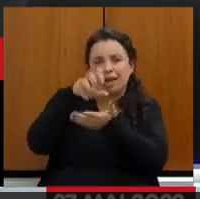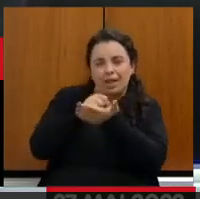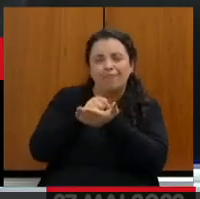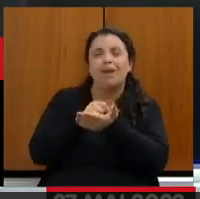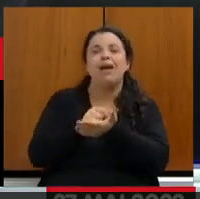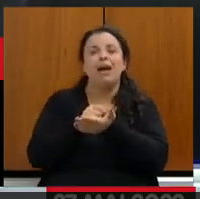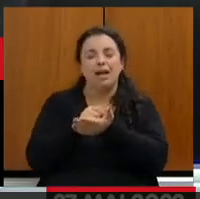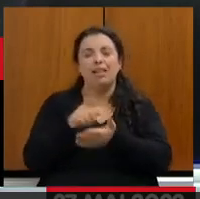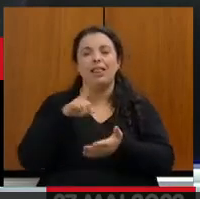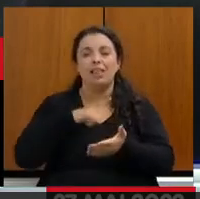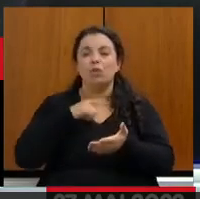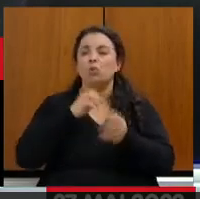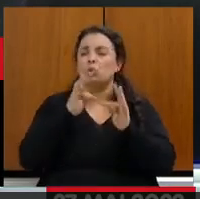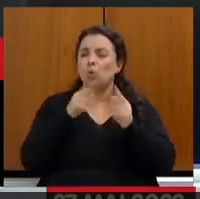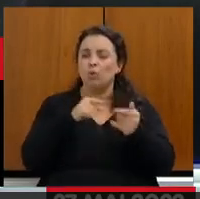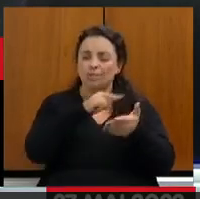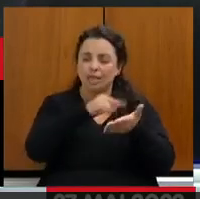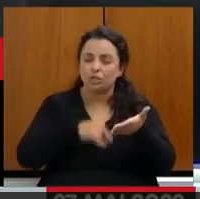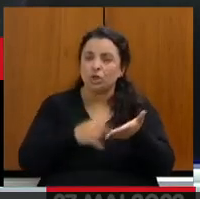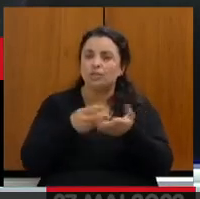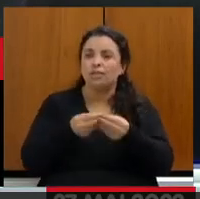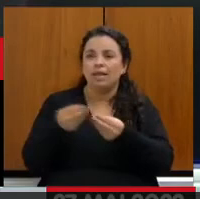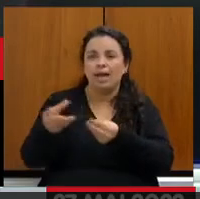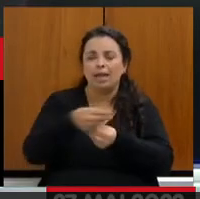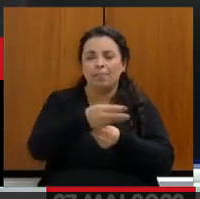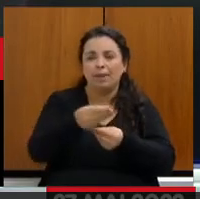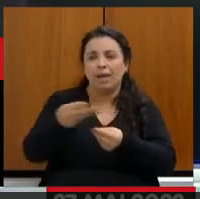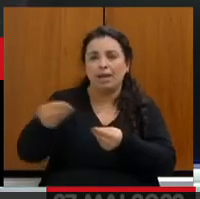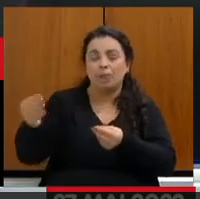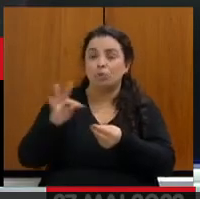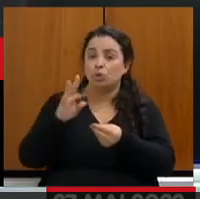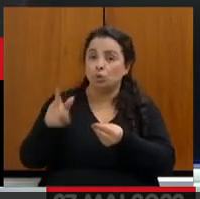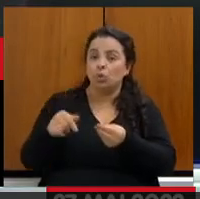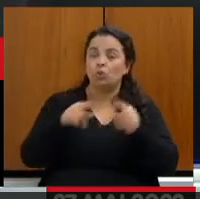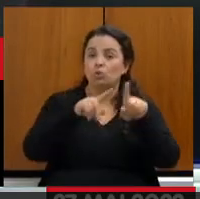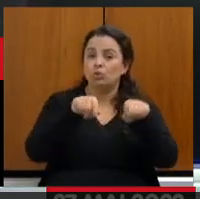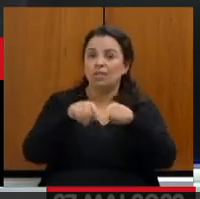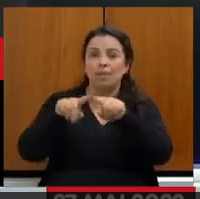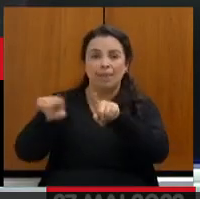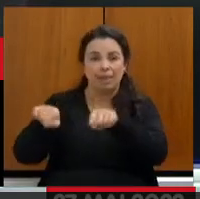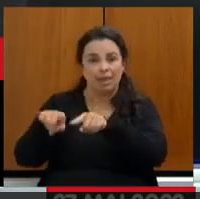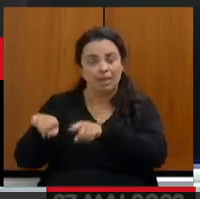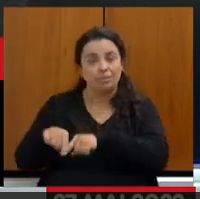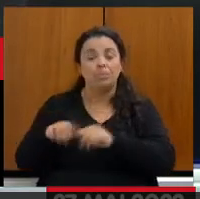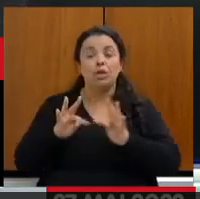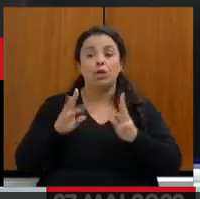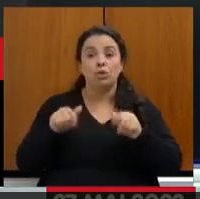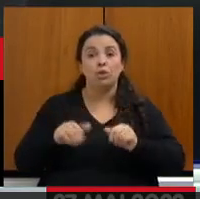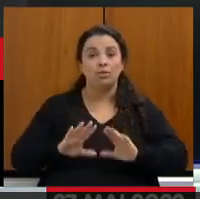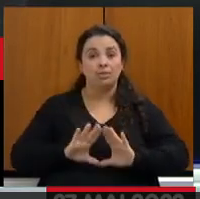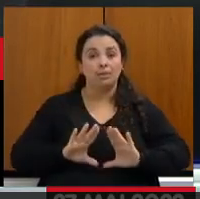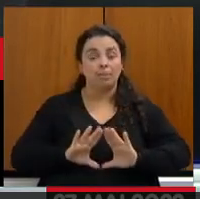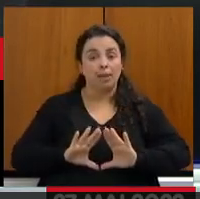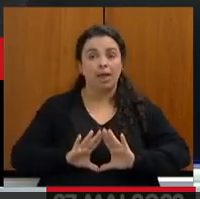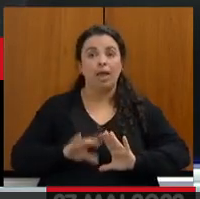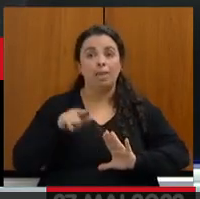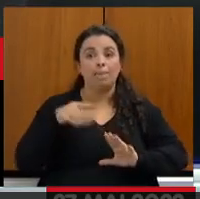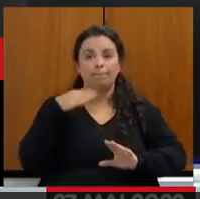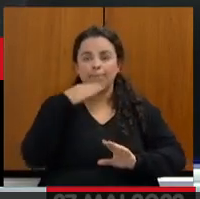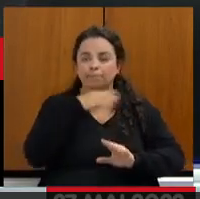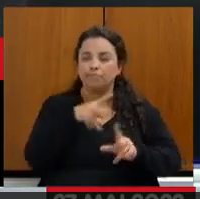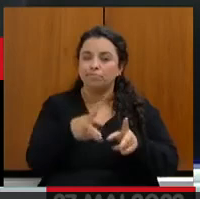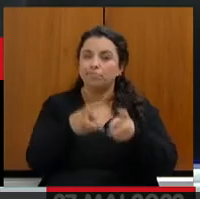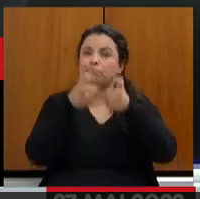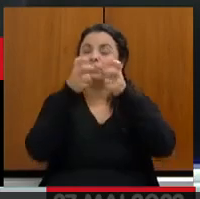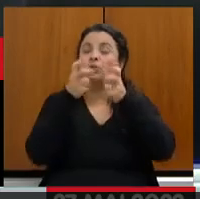taquigráficas encaminharemos a todos os gabinetes para que toda a Assembleia Legislativa de Minas possa perceber